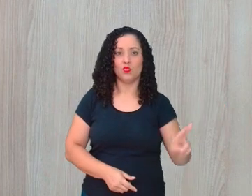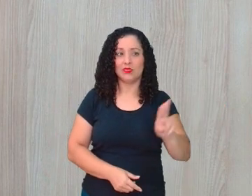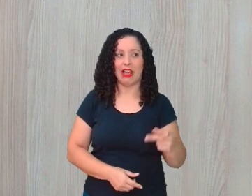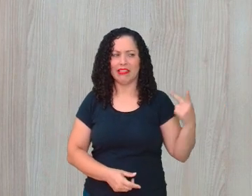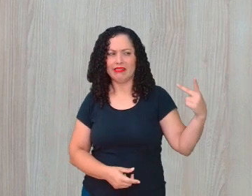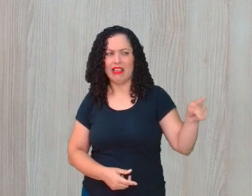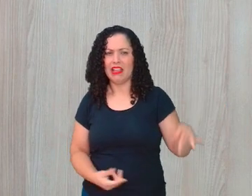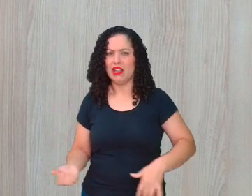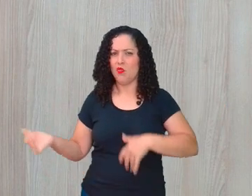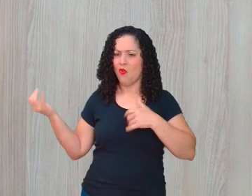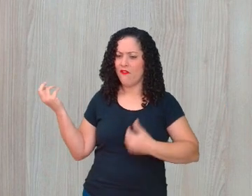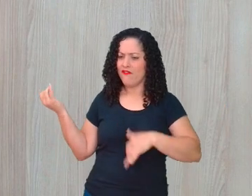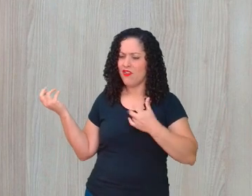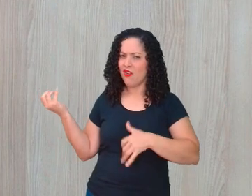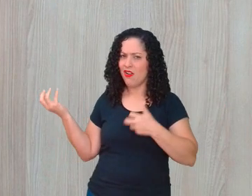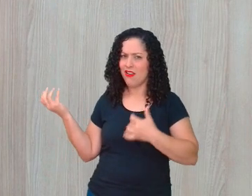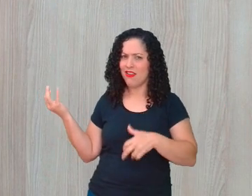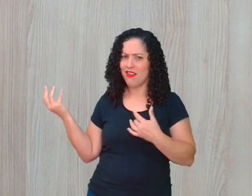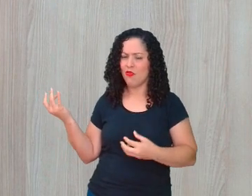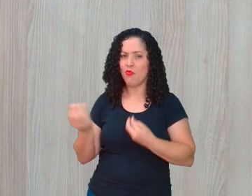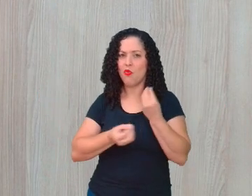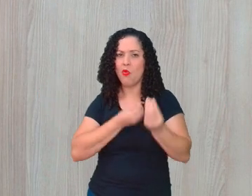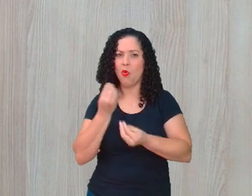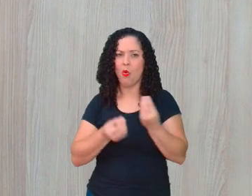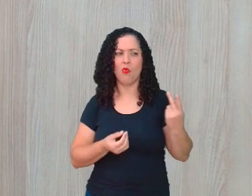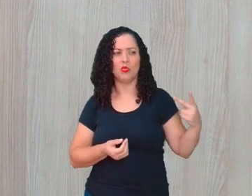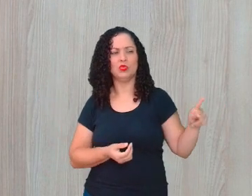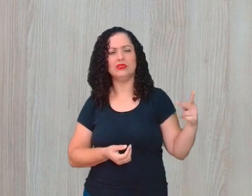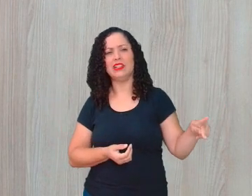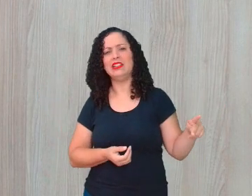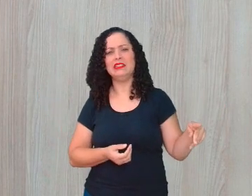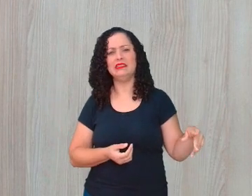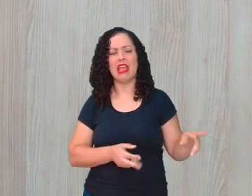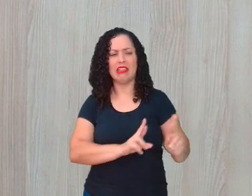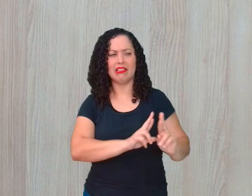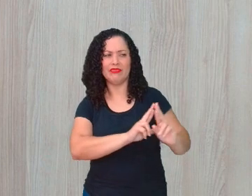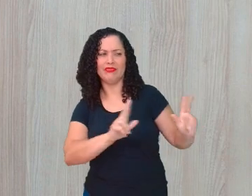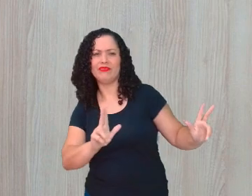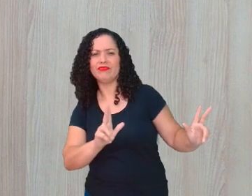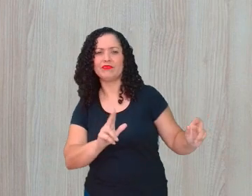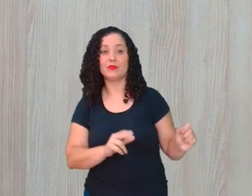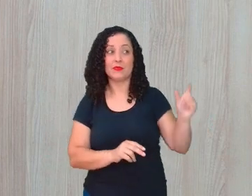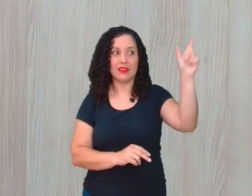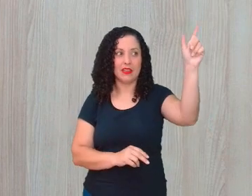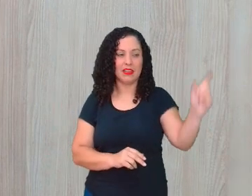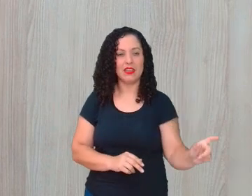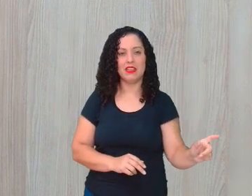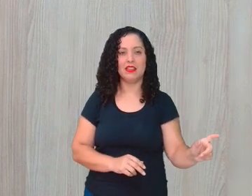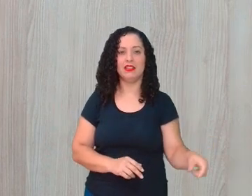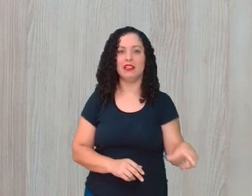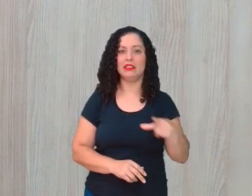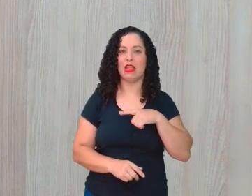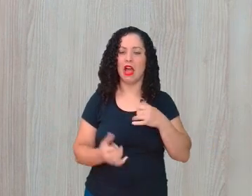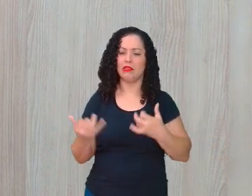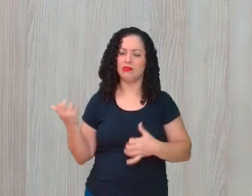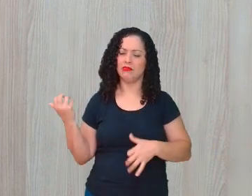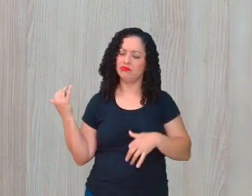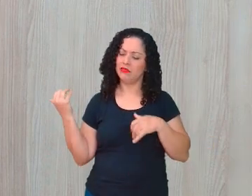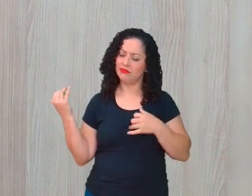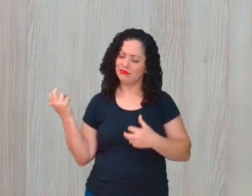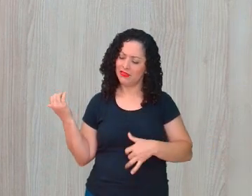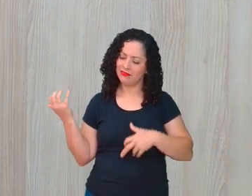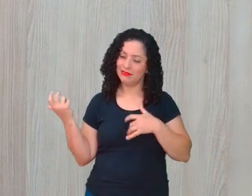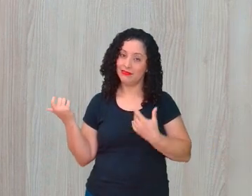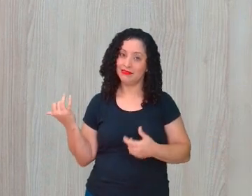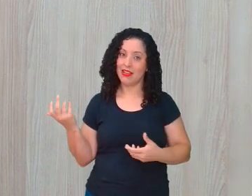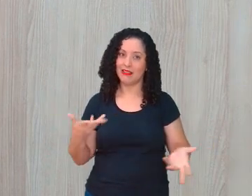meu Deus, como é que é o violão dele? Ele é um cantor que não é da orquestra e ele está ali todo afinadinho com a